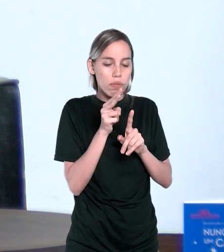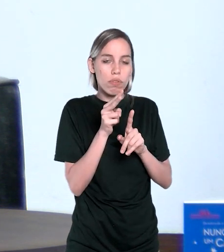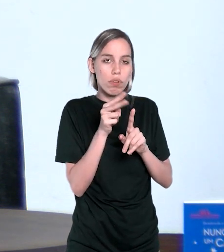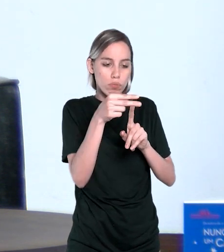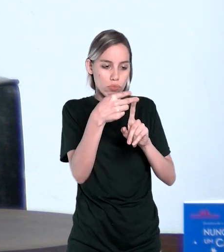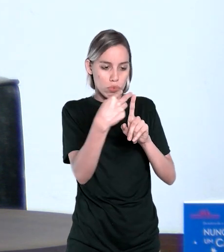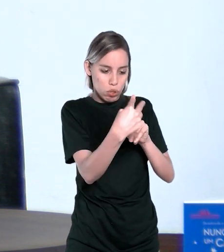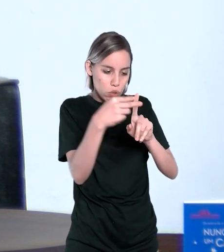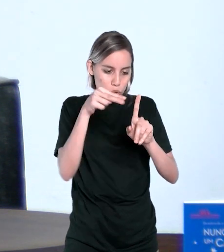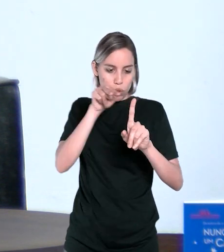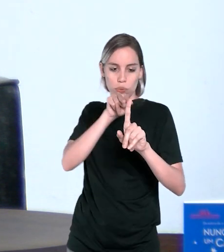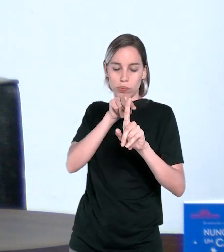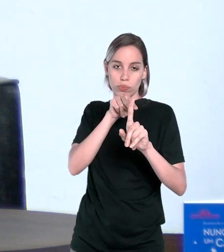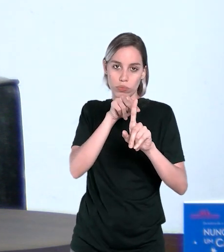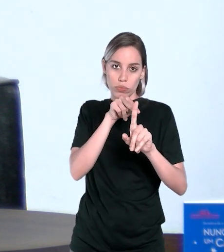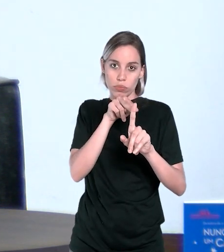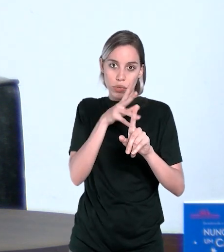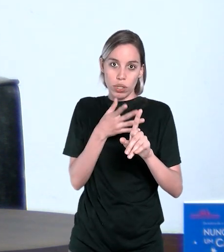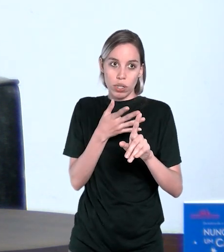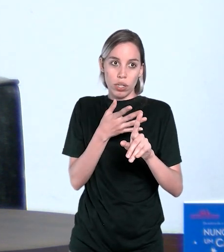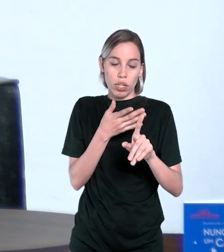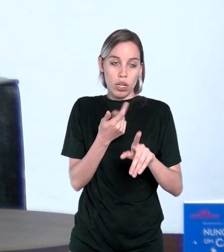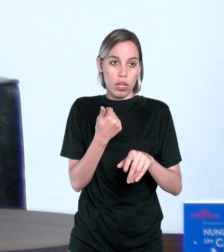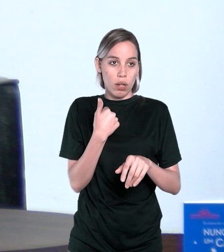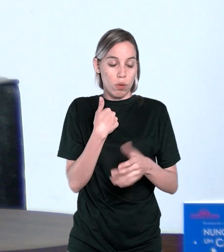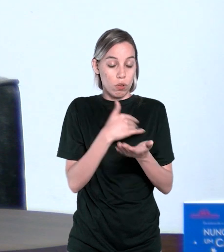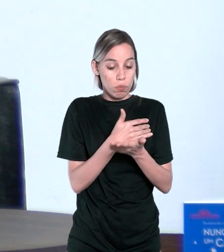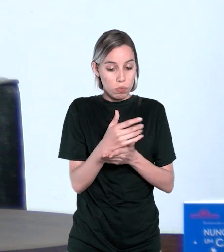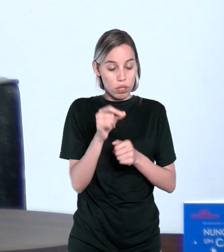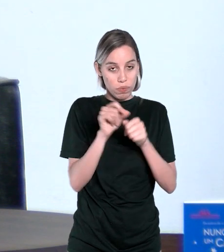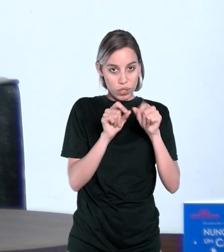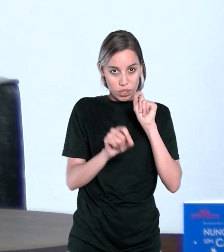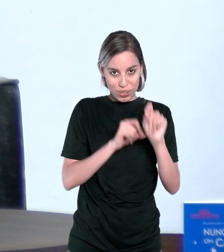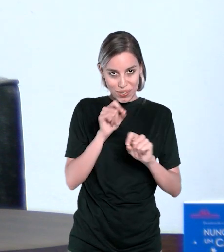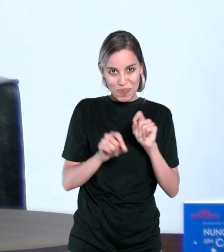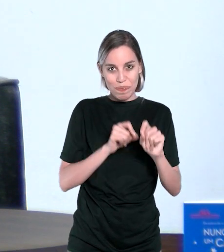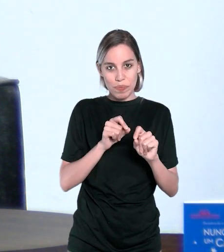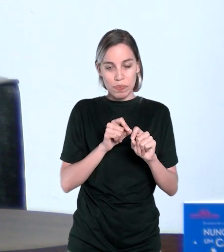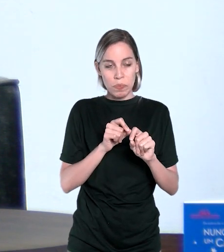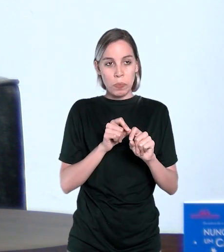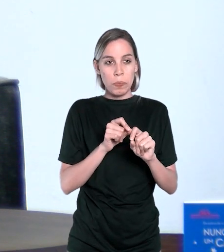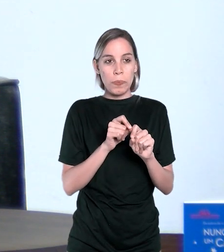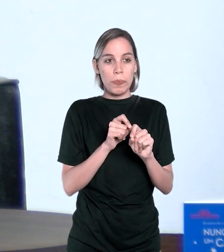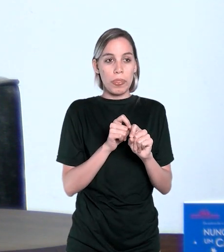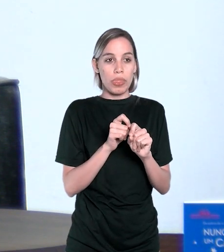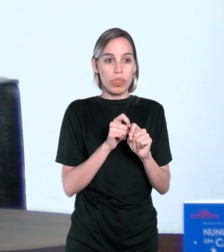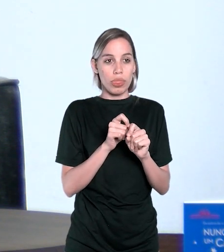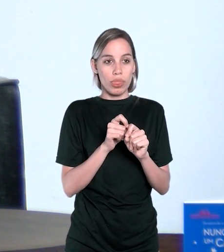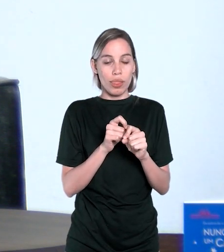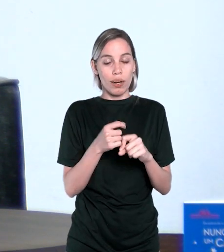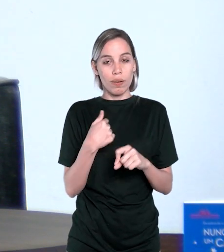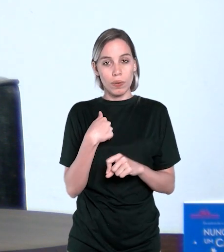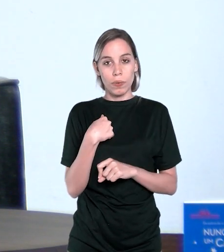outros personagens, né? Que eu aprendi um pouco, comecei a fazer com Eurídice. E Eurídice também, eu conheci